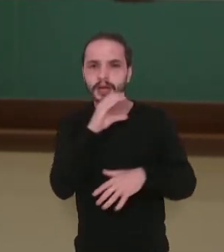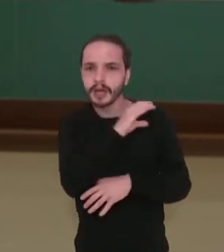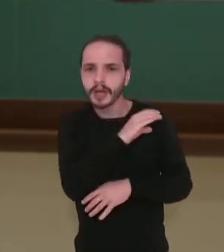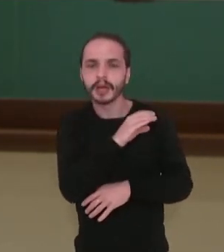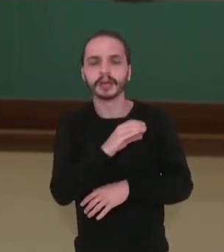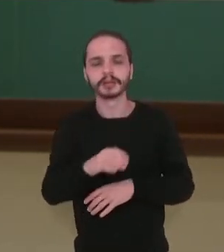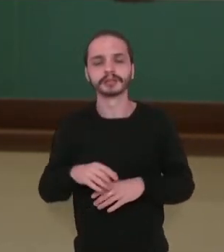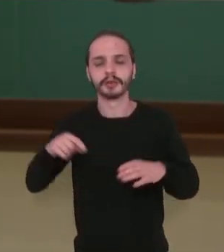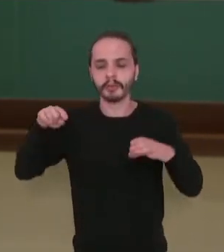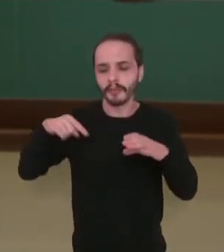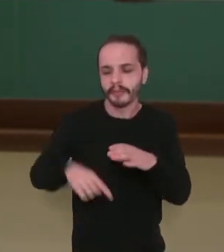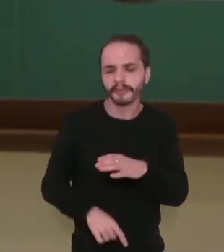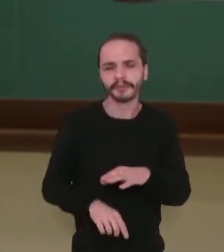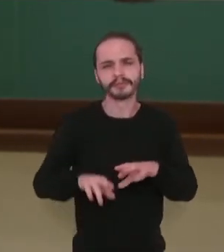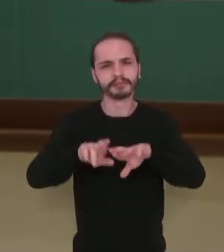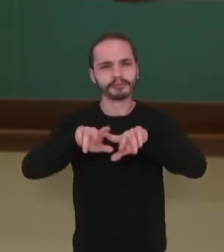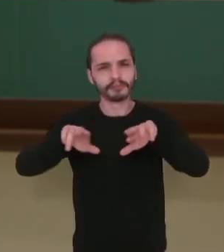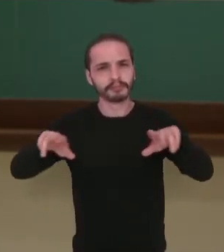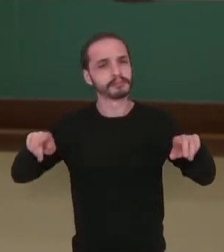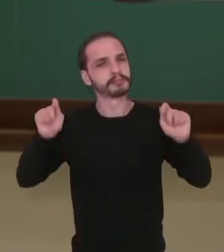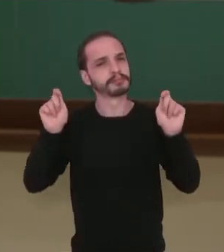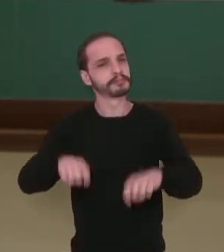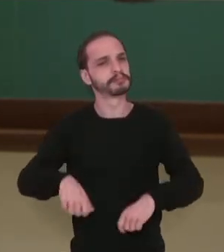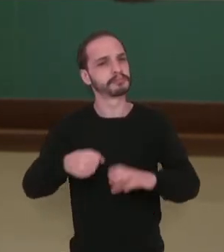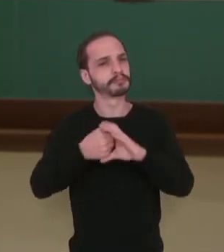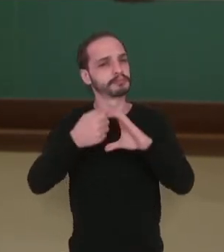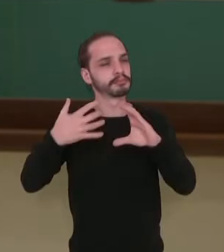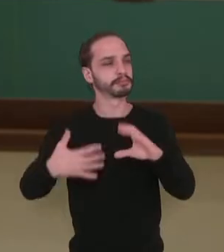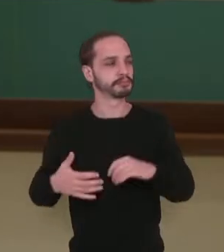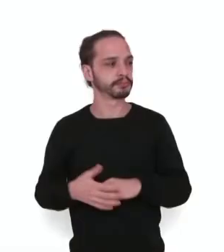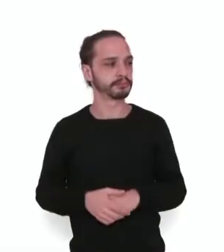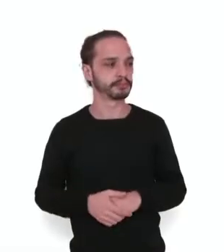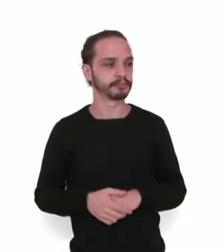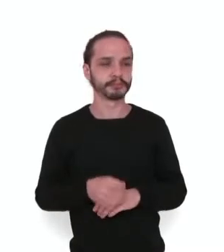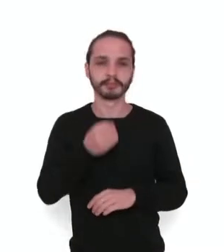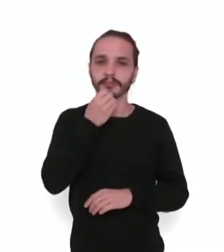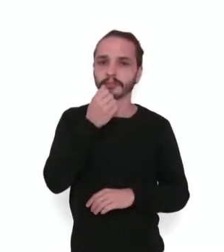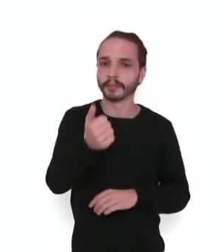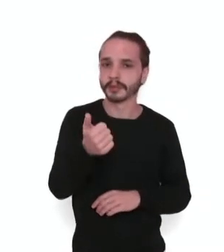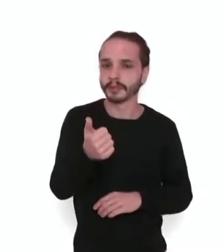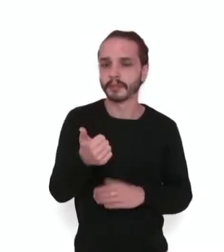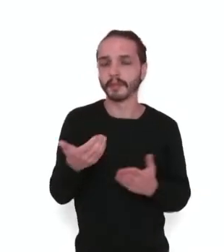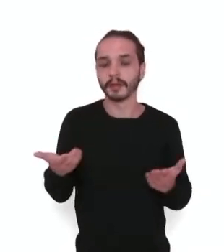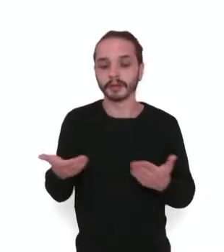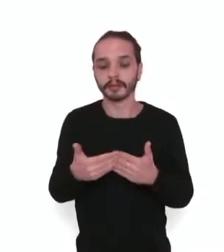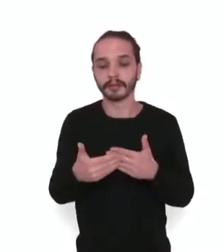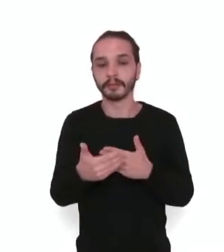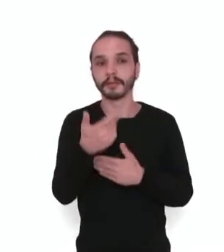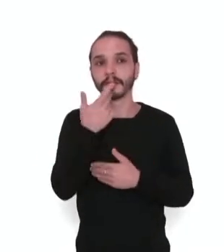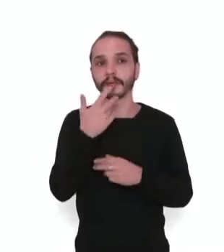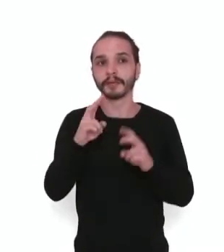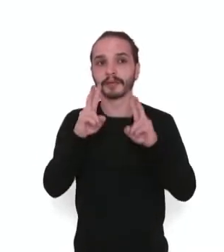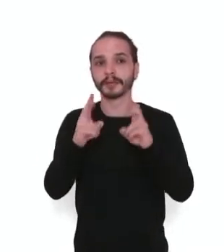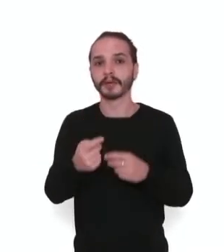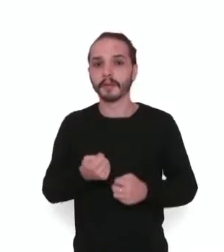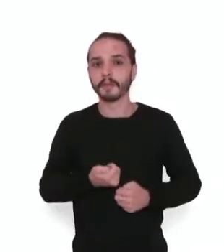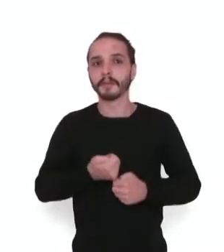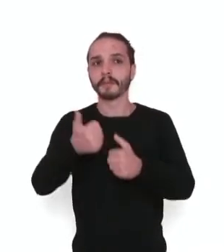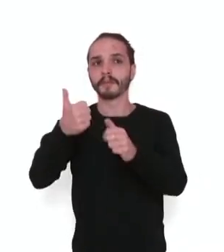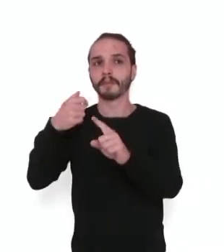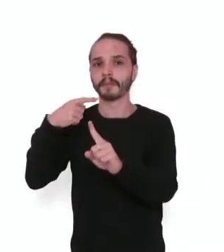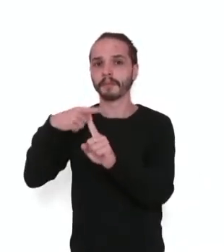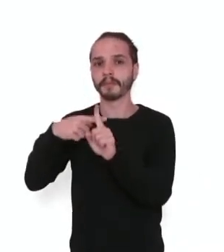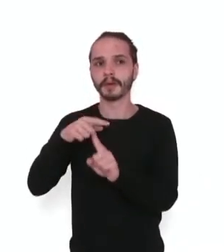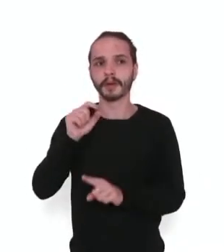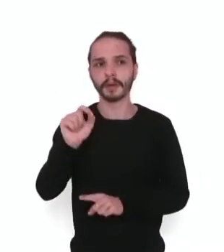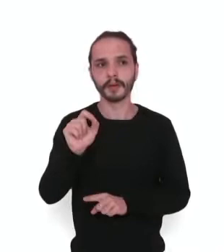entre outras características que nós vimos. Muito bem, falando em benefícios, professora do céu, o que